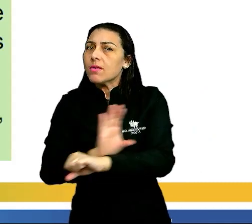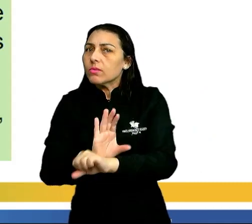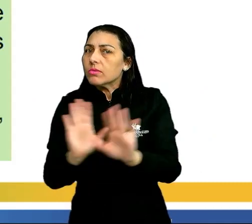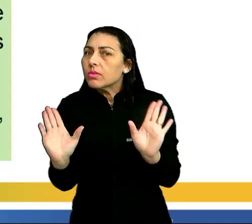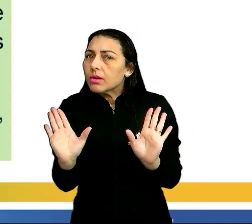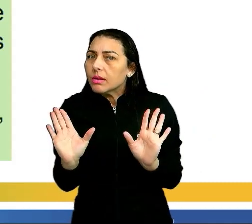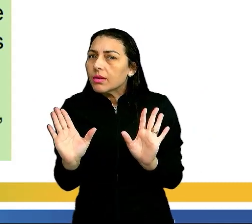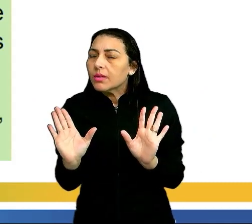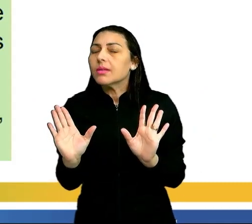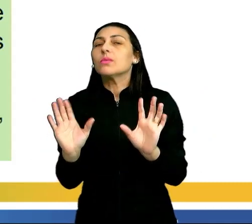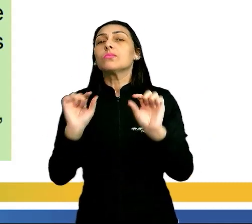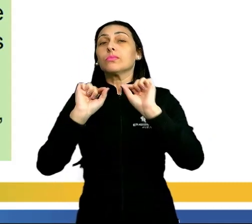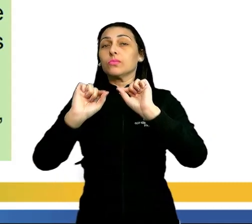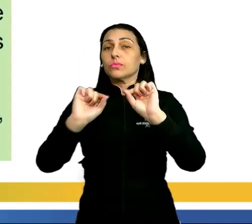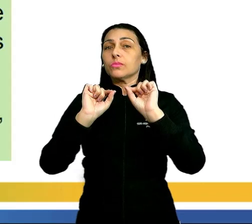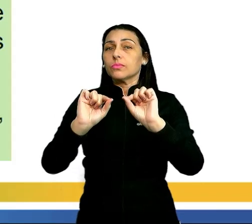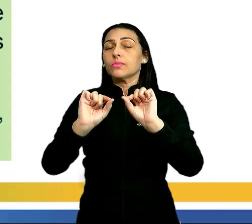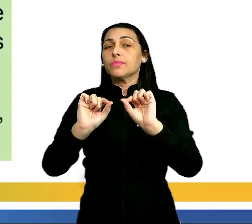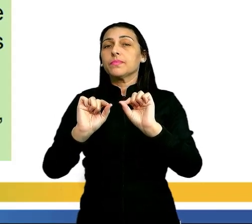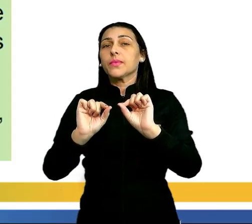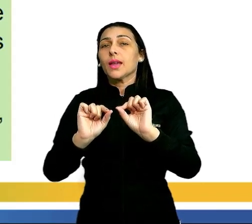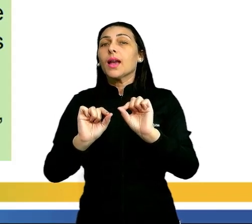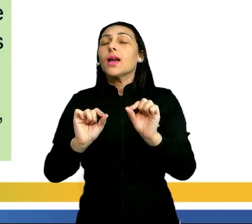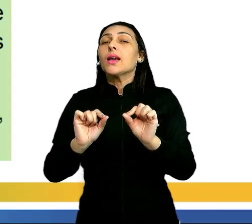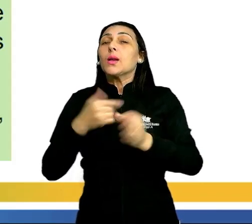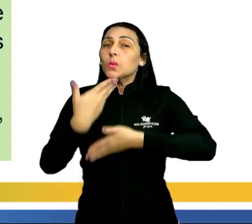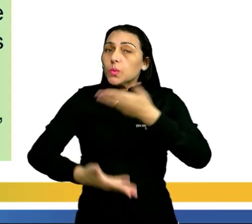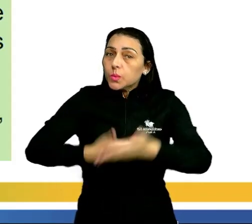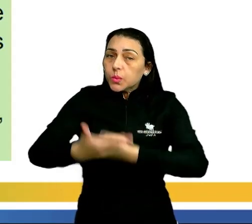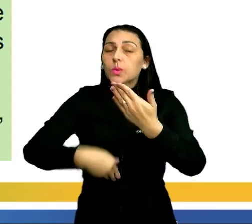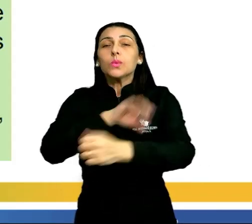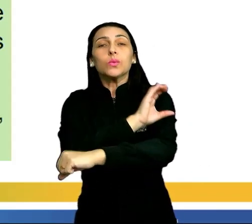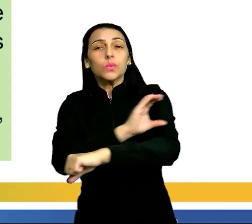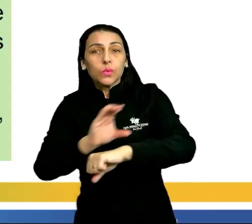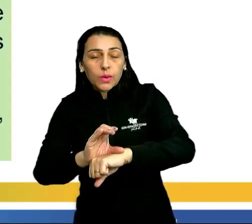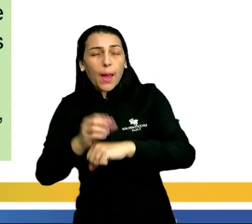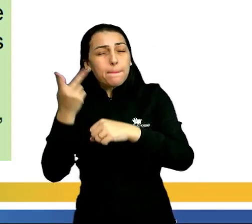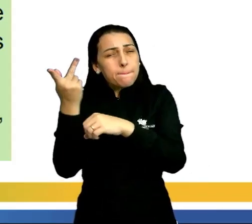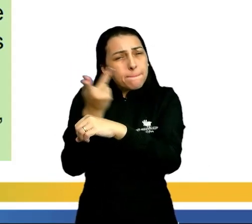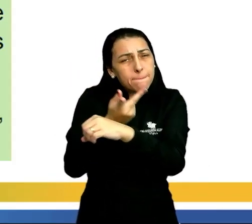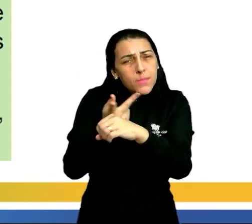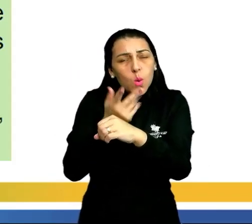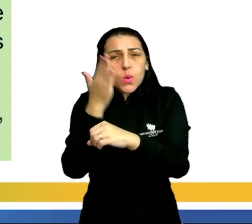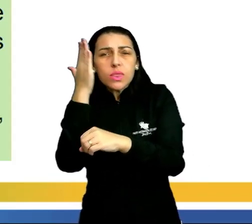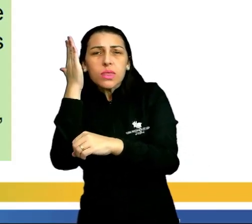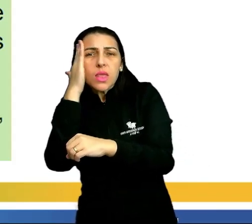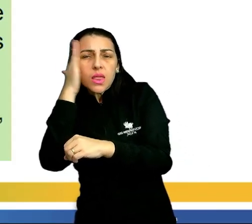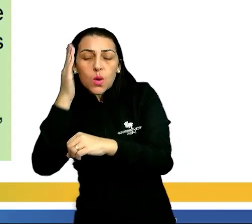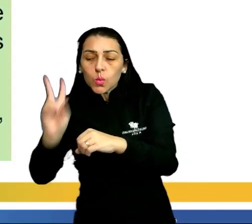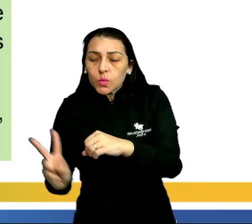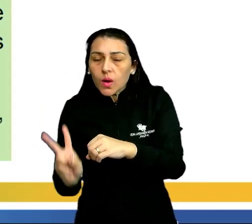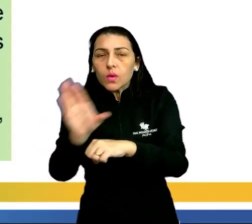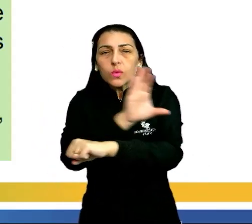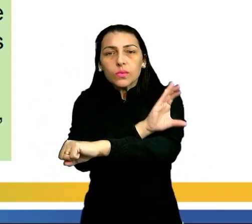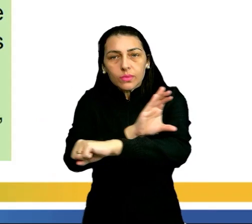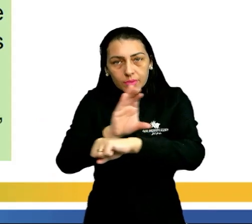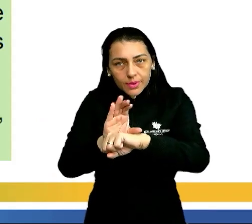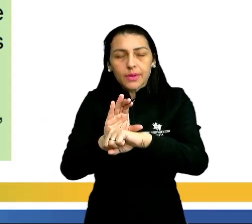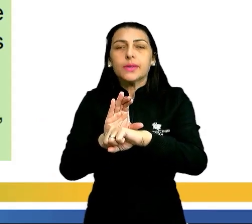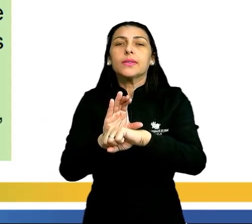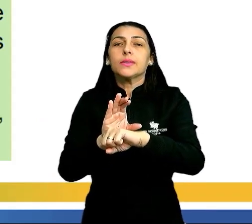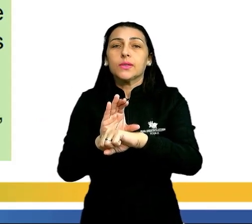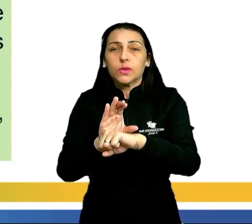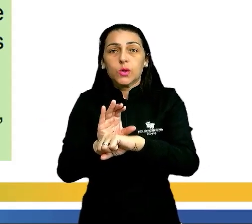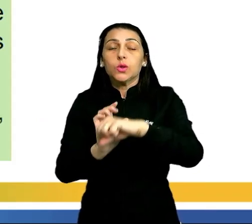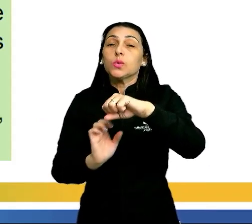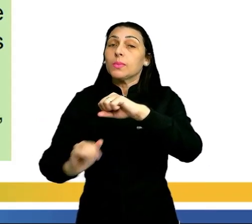conhece. Então, esse relativismo cultural, ele busca entender os valores culturais de